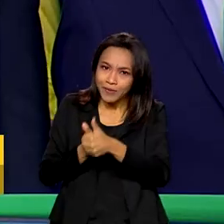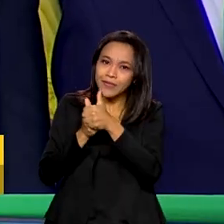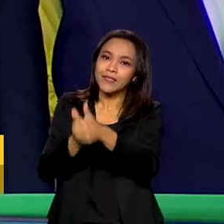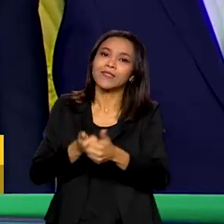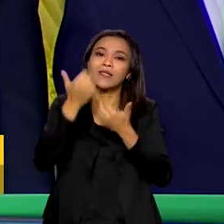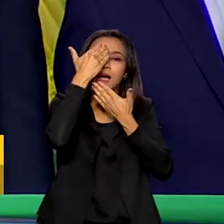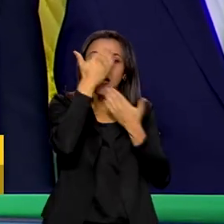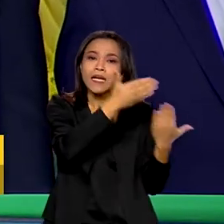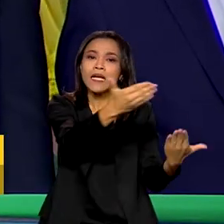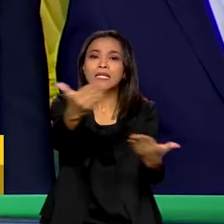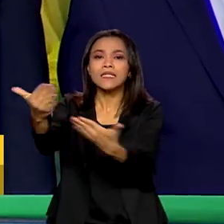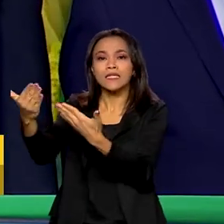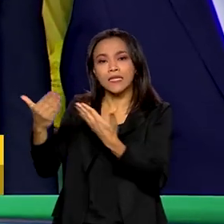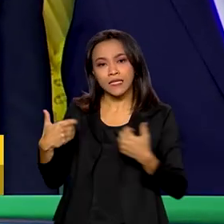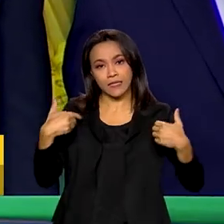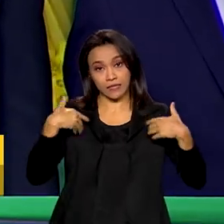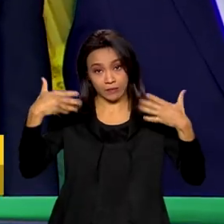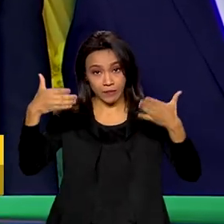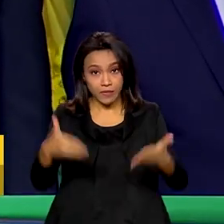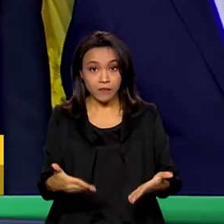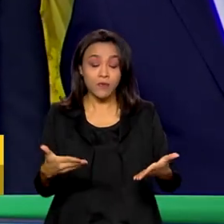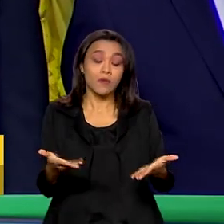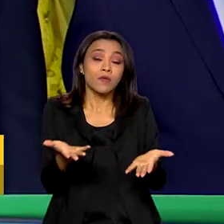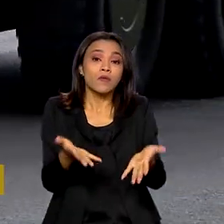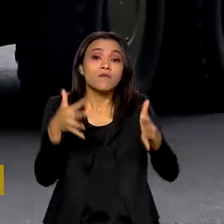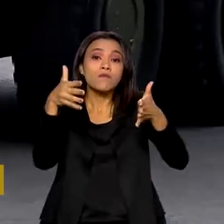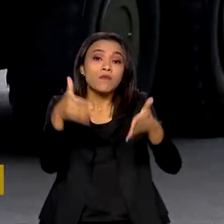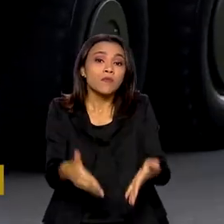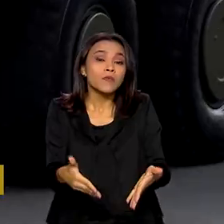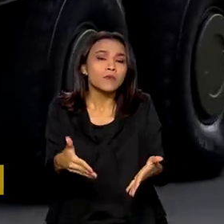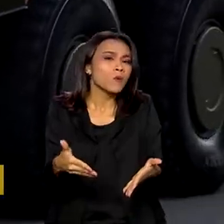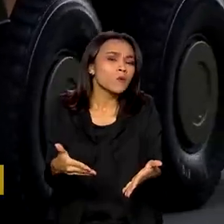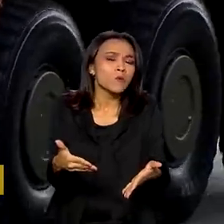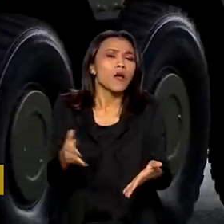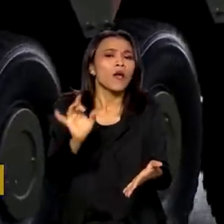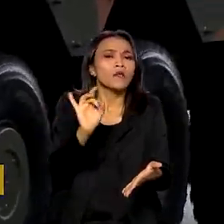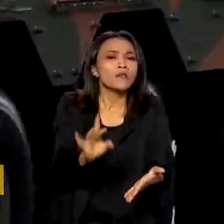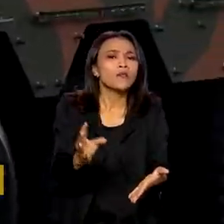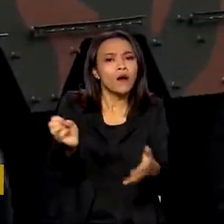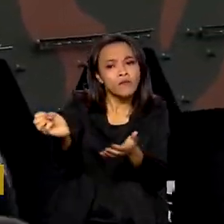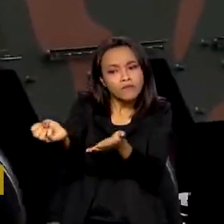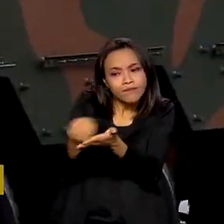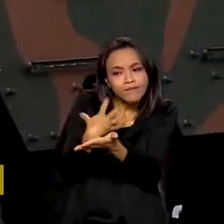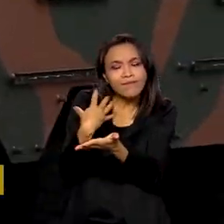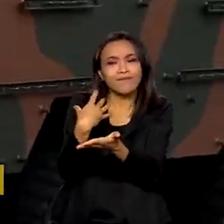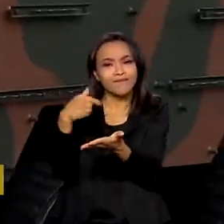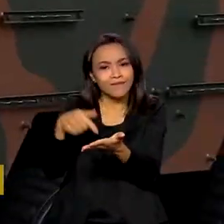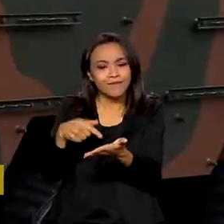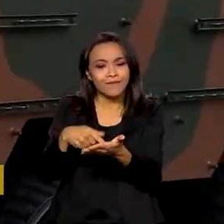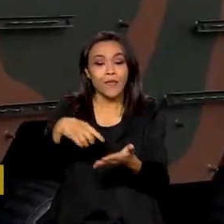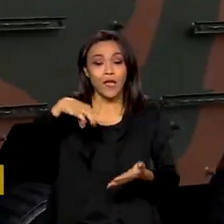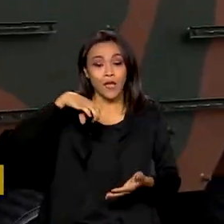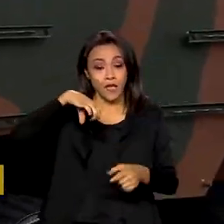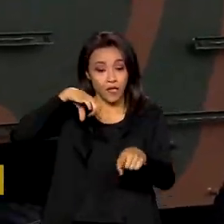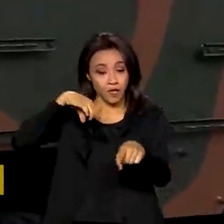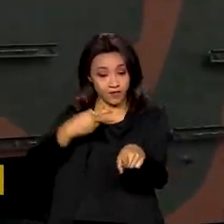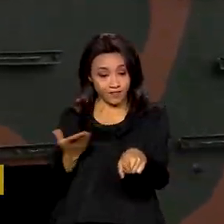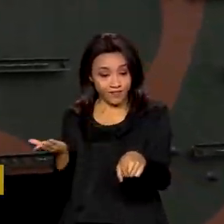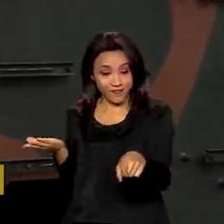participação de todos. E lembrando que para participar é só mandar mensagem para